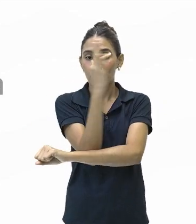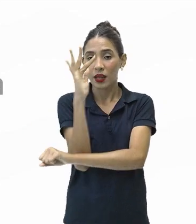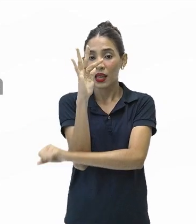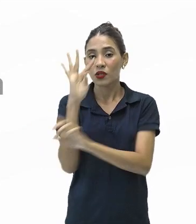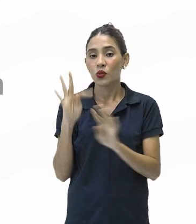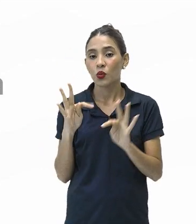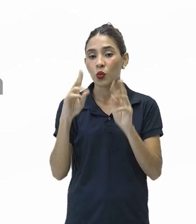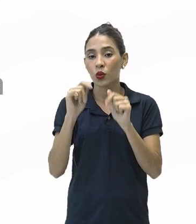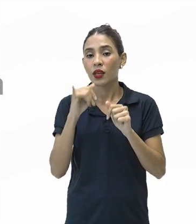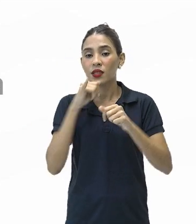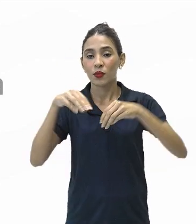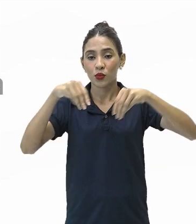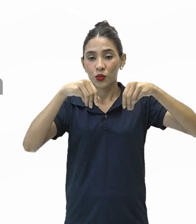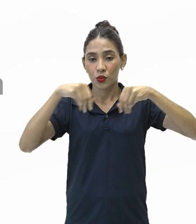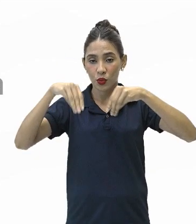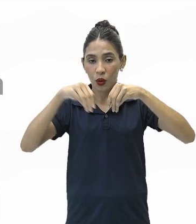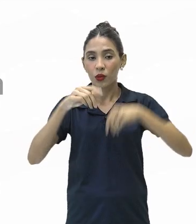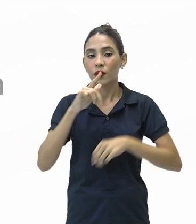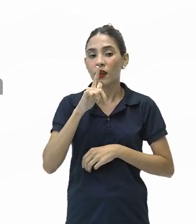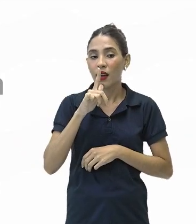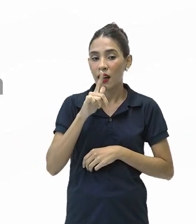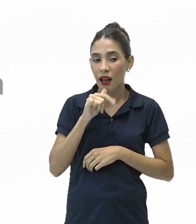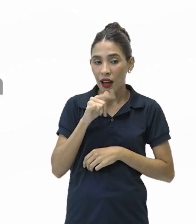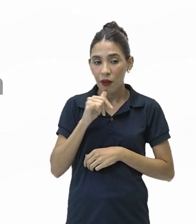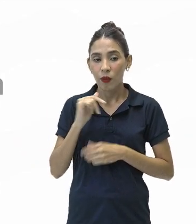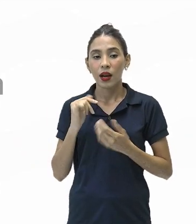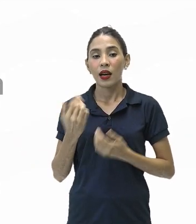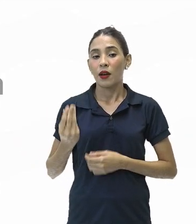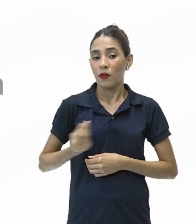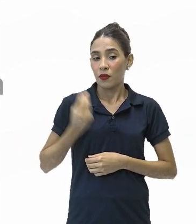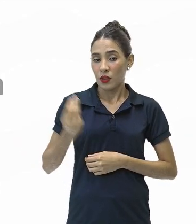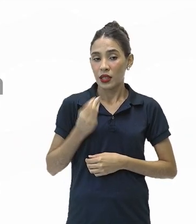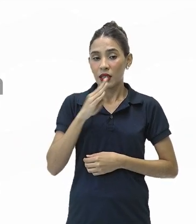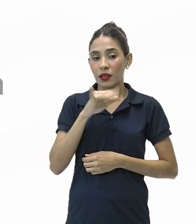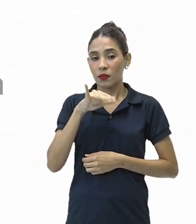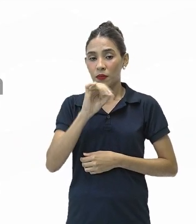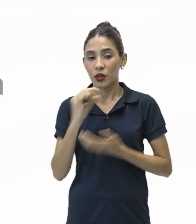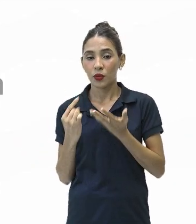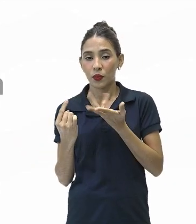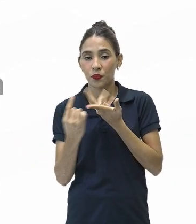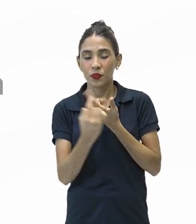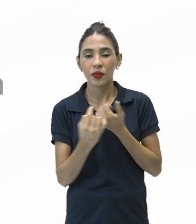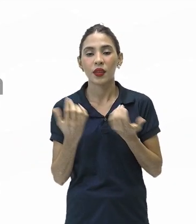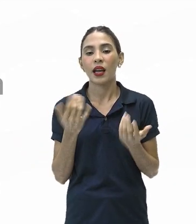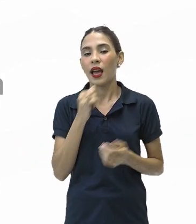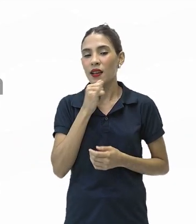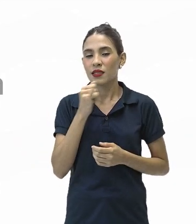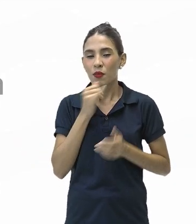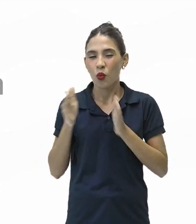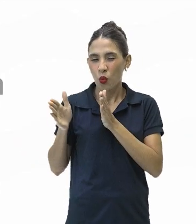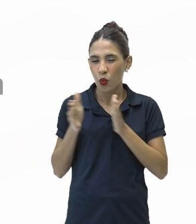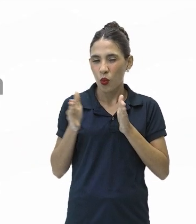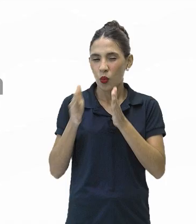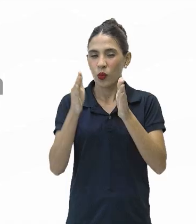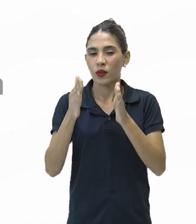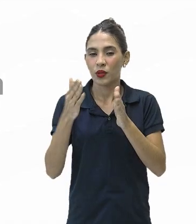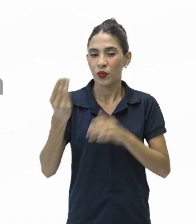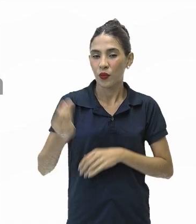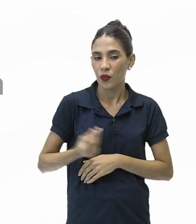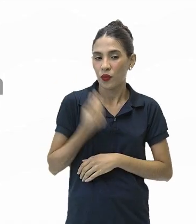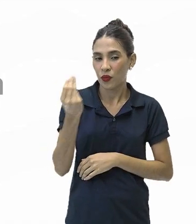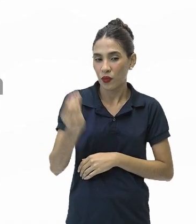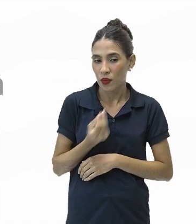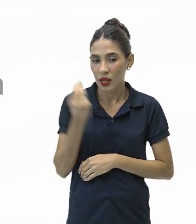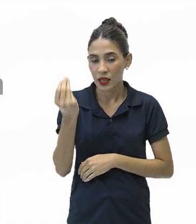no caso o solo, a água e a biodiversidade. Ela é um corredor de vida, conhecida como um corredor de vida, que mantém